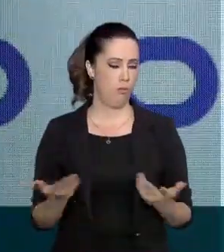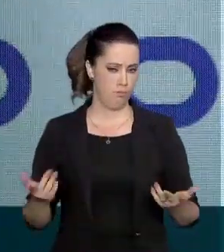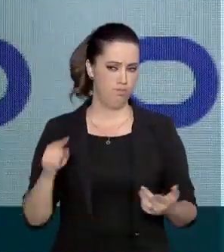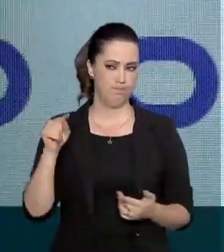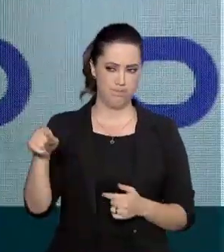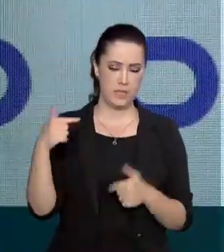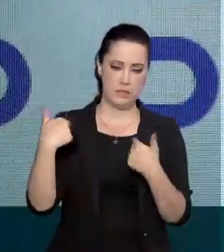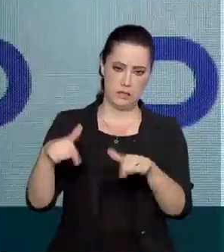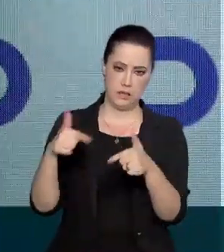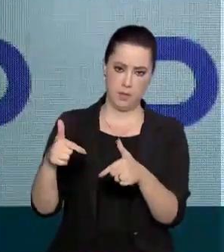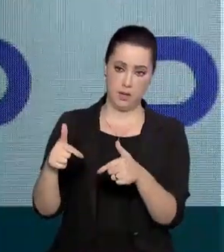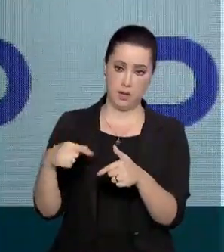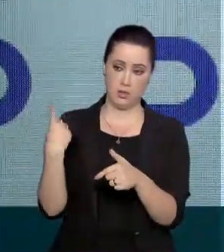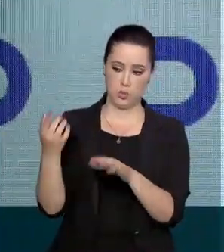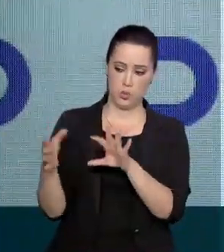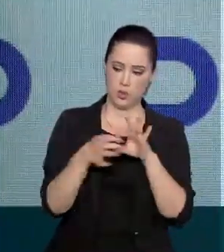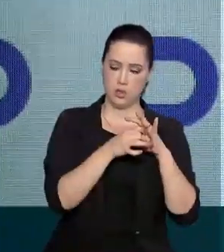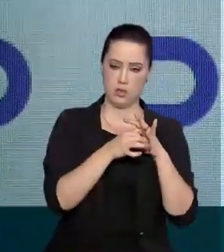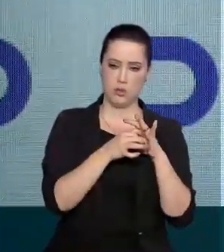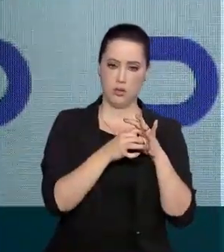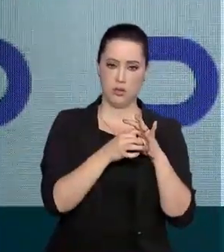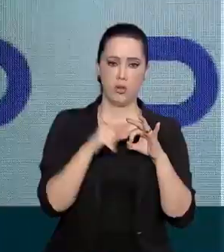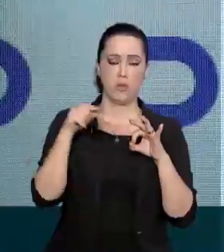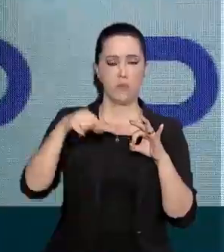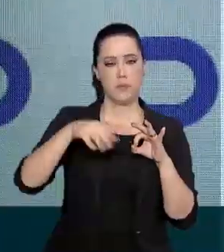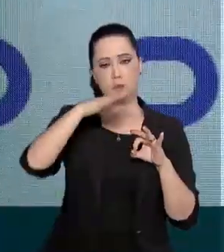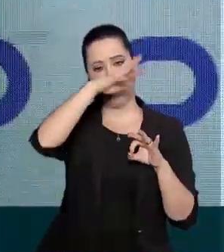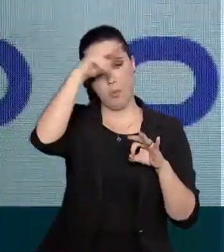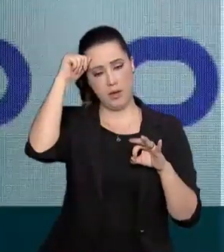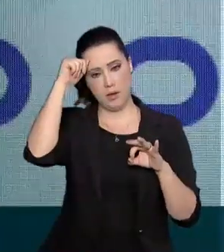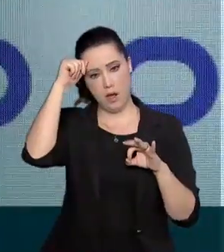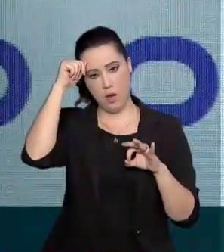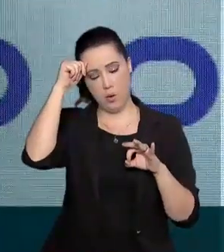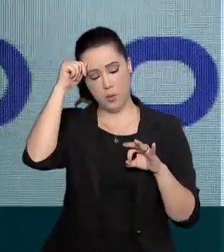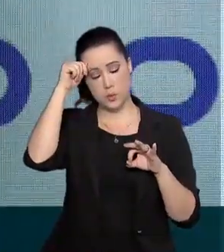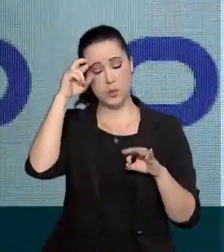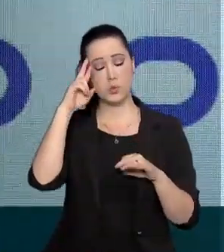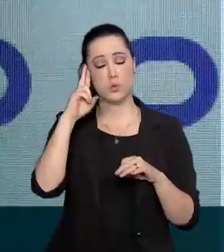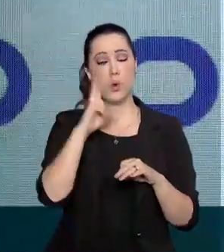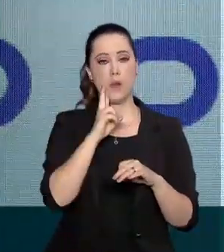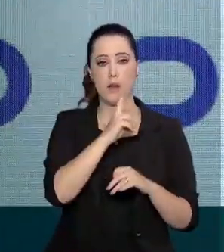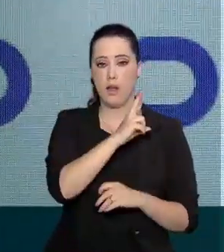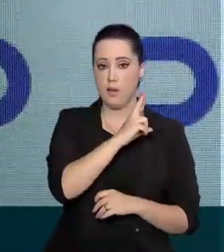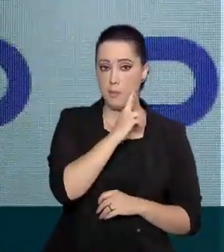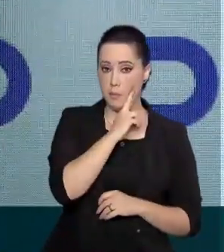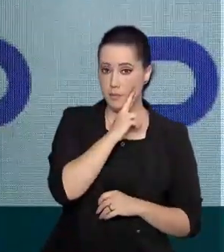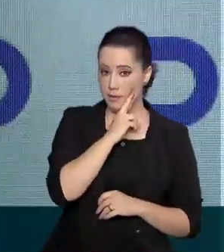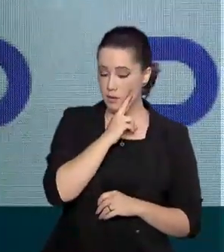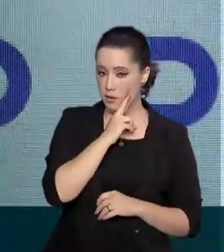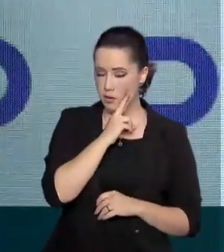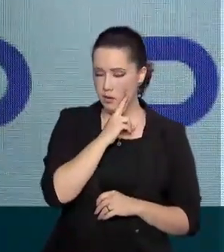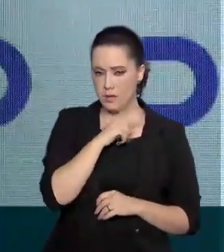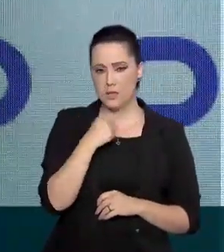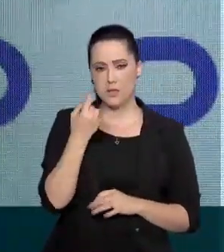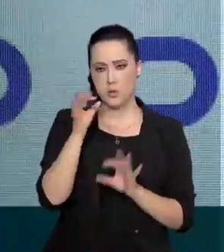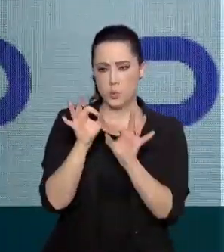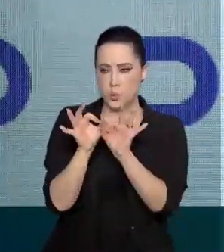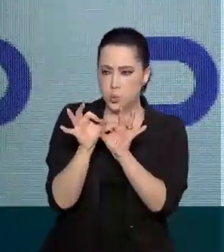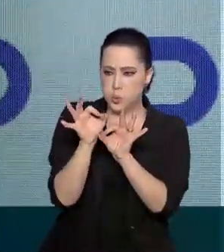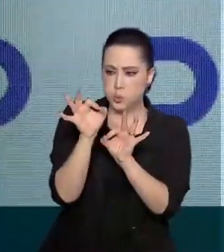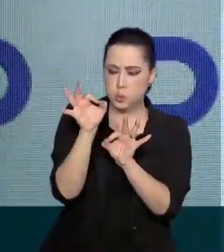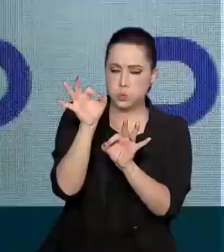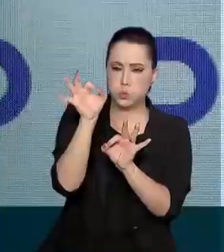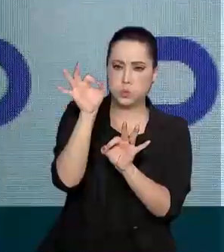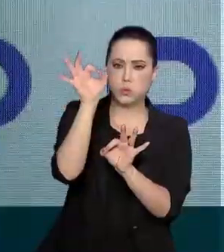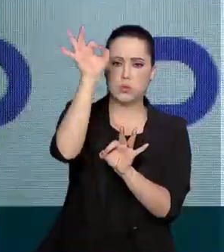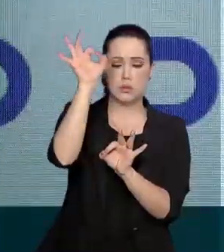muito na questão do Leão de Manaus-Boa Vista. Uma vez conseguindo isso, acho que a gente consegue, começa a construir esse Leão